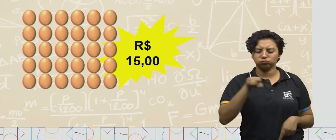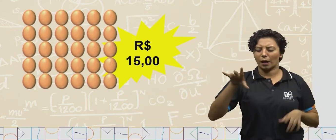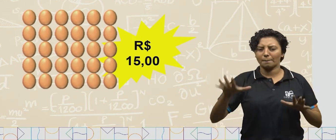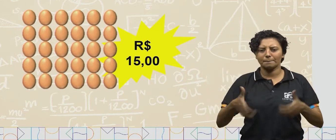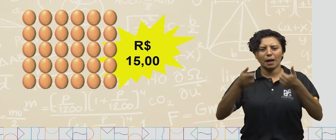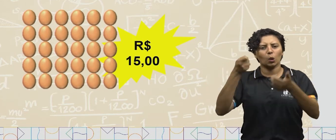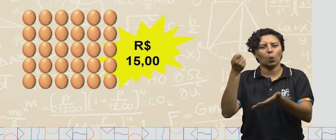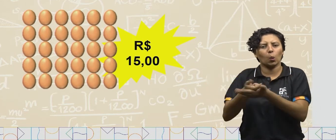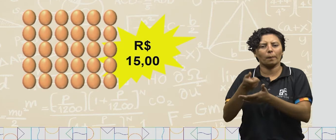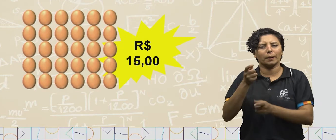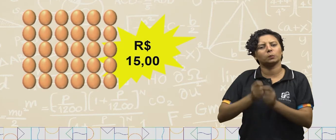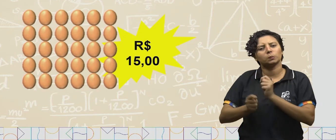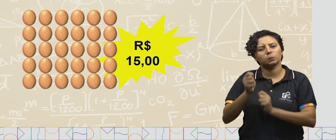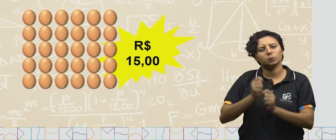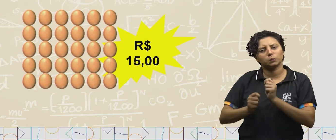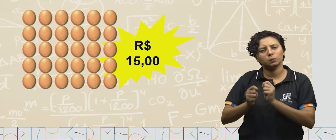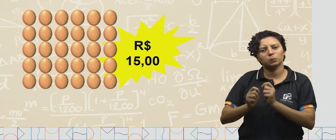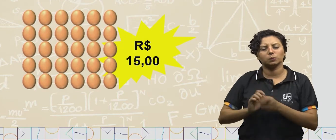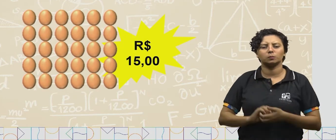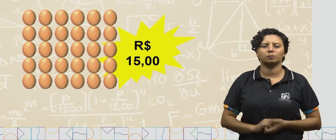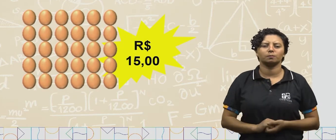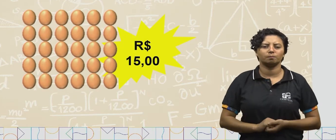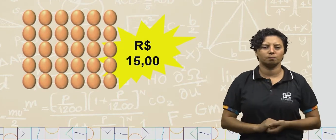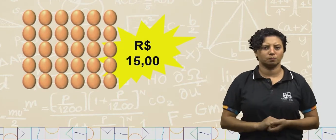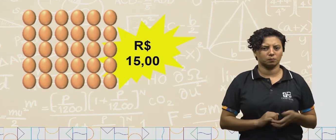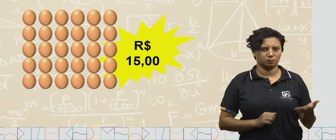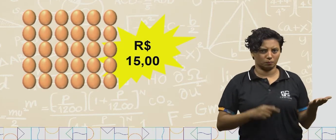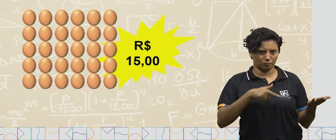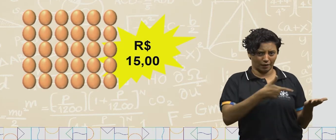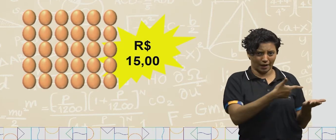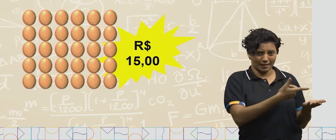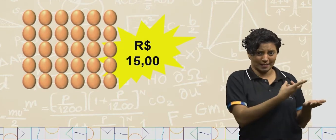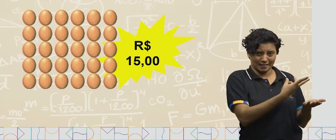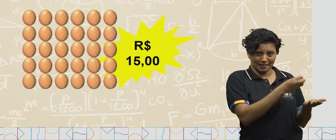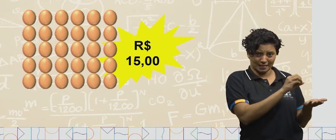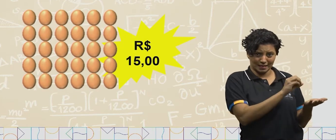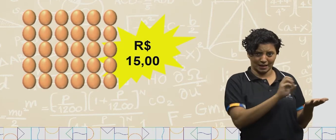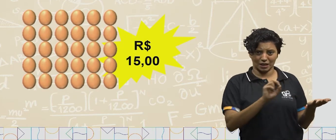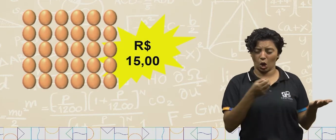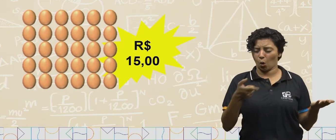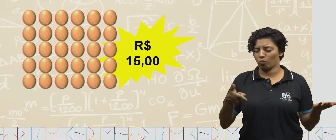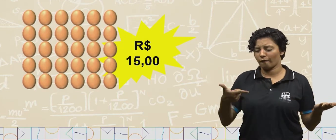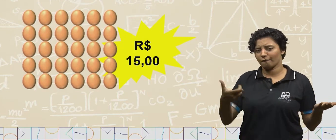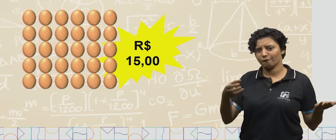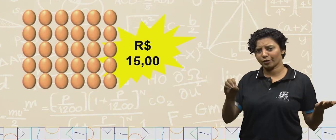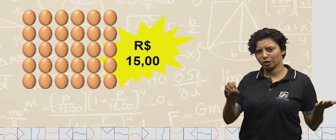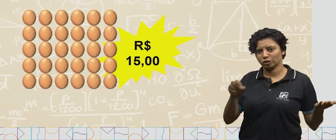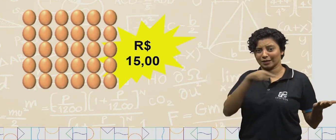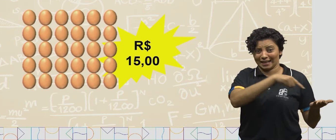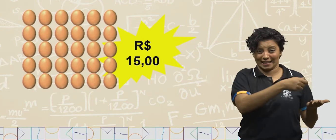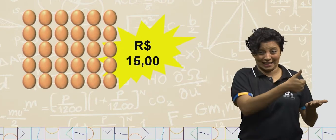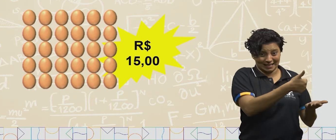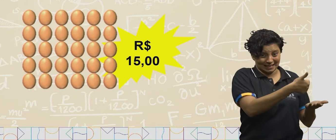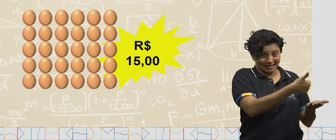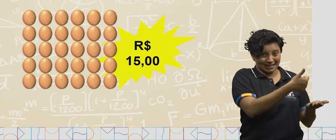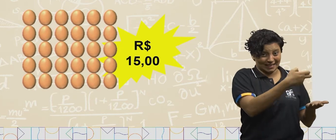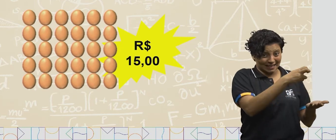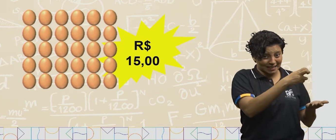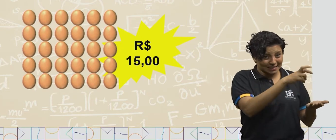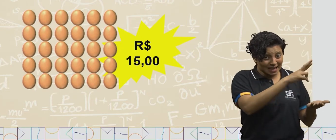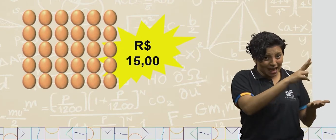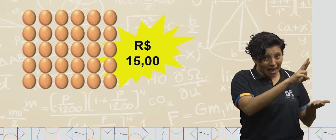para economizarmos? Da cartela de 20 ovos ao custo de